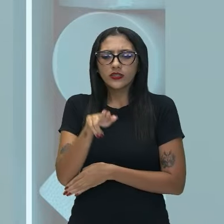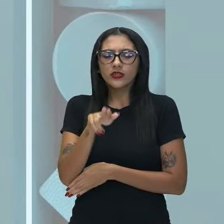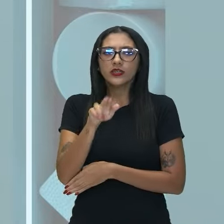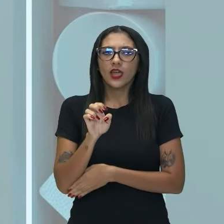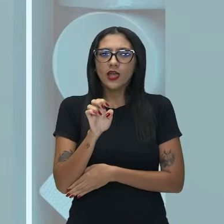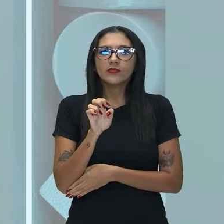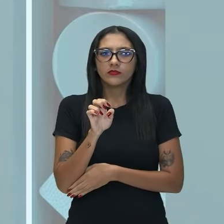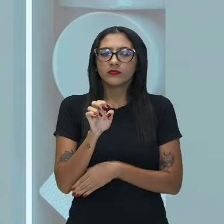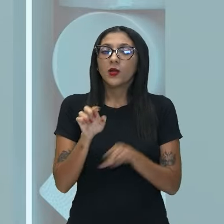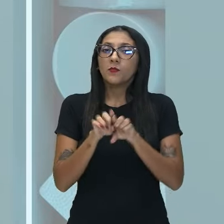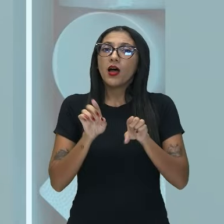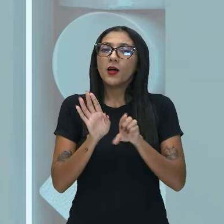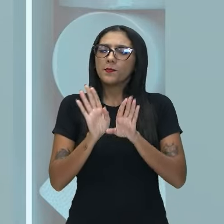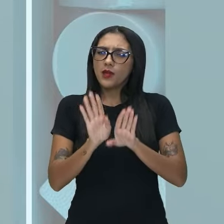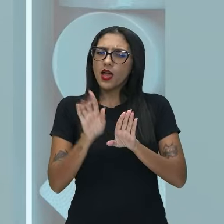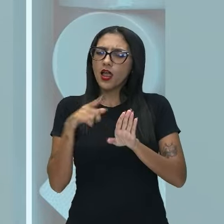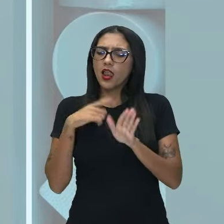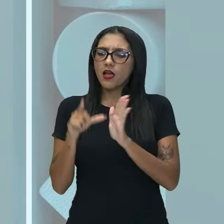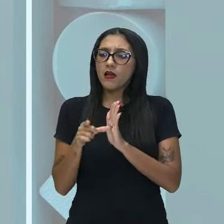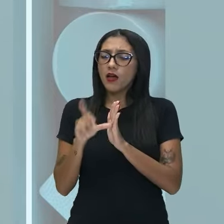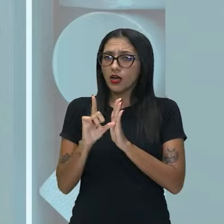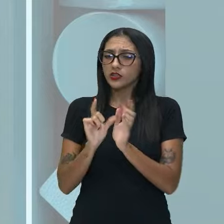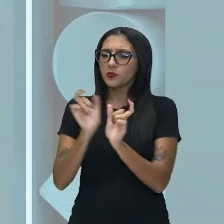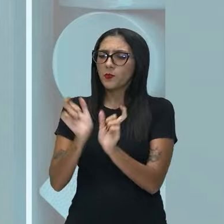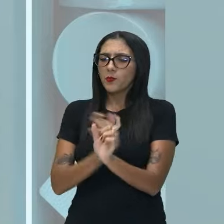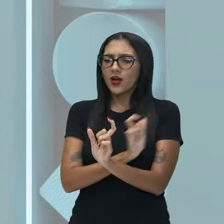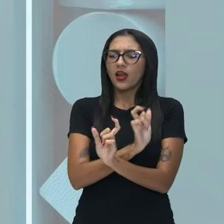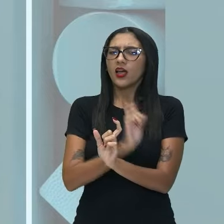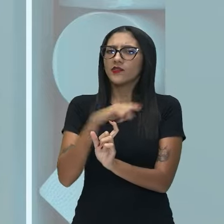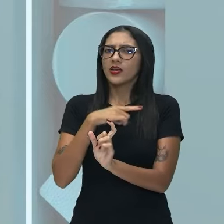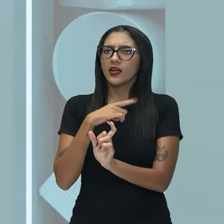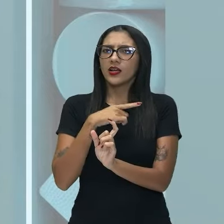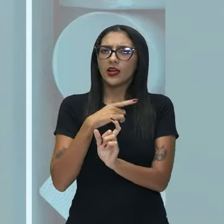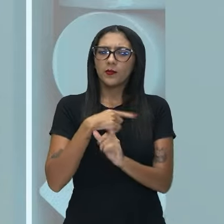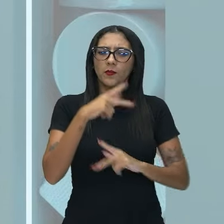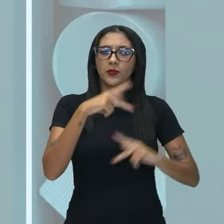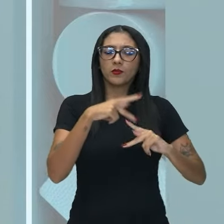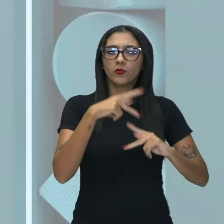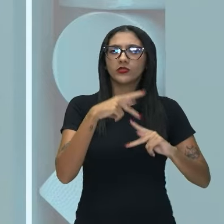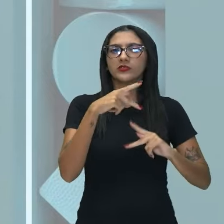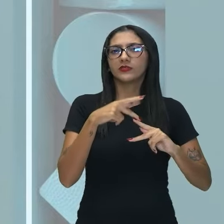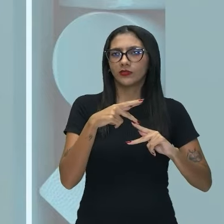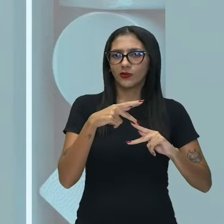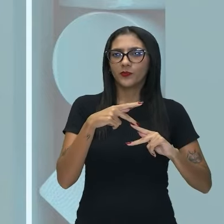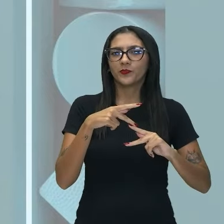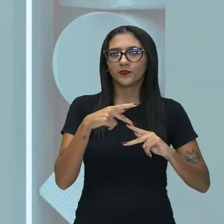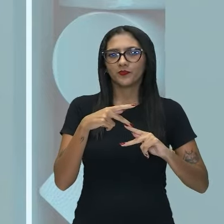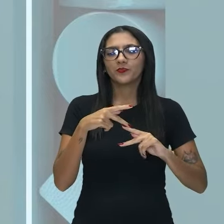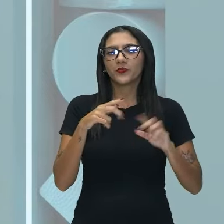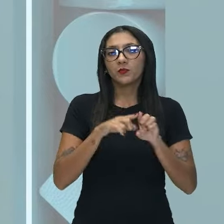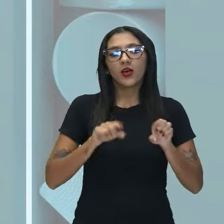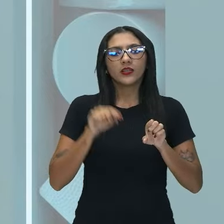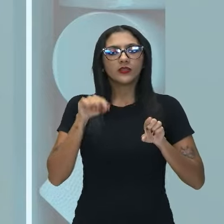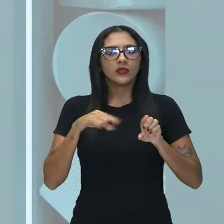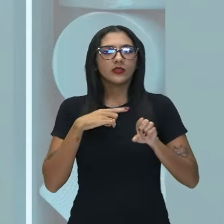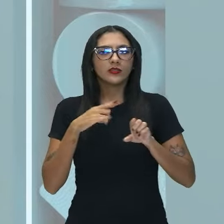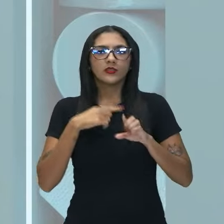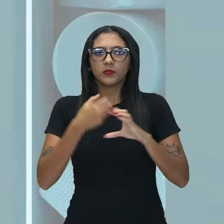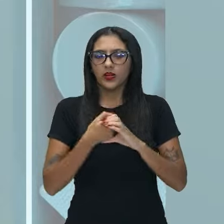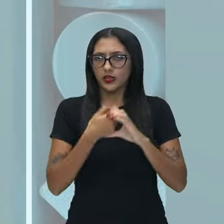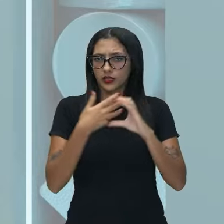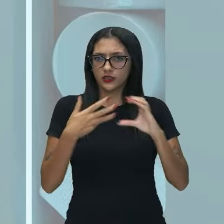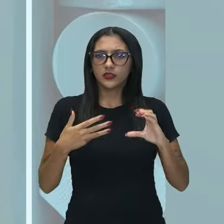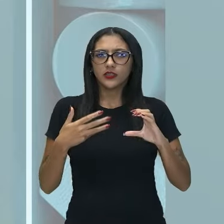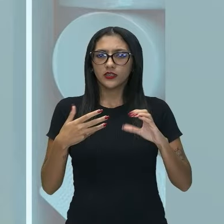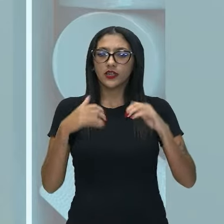preposiçãozinha antes dela, aí começa nessa preposiçãozinha antes, mas, é o nosso indicativo que separa ali,